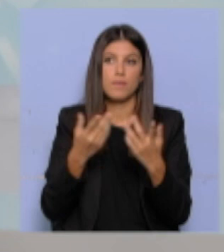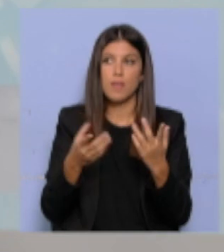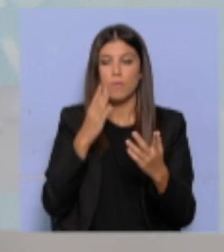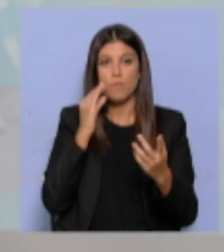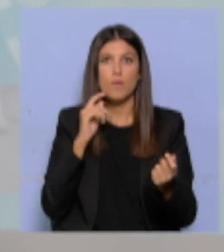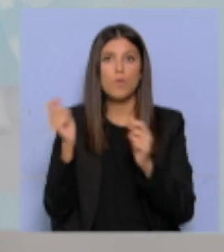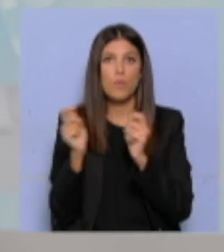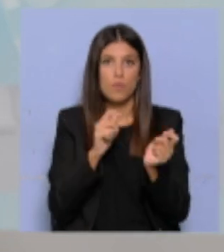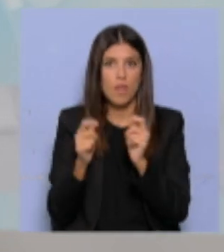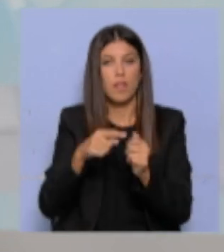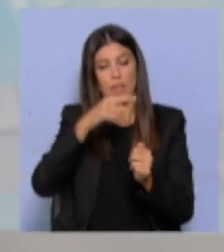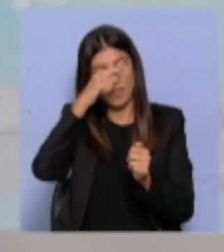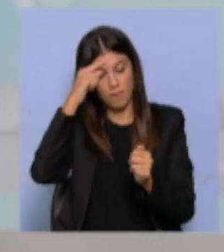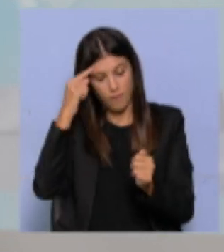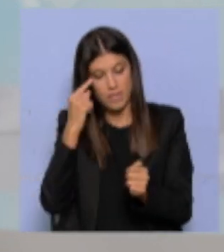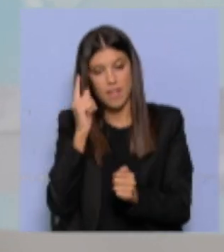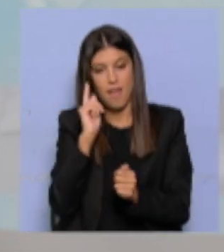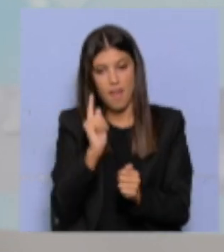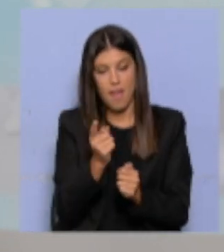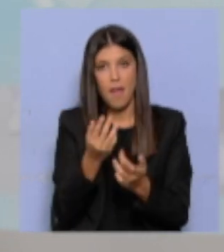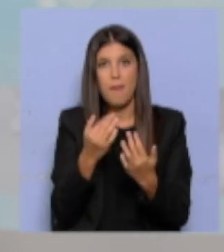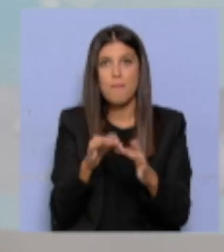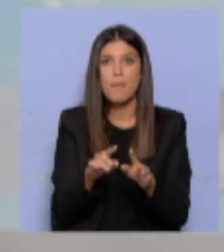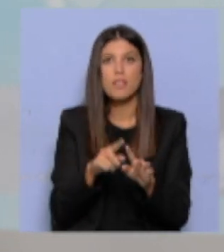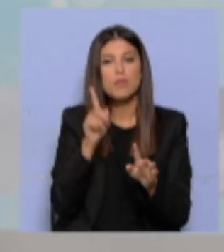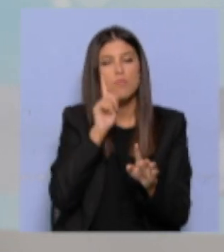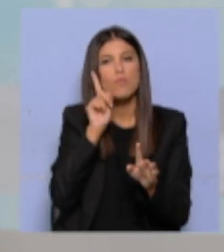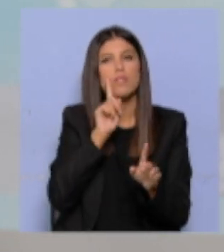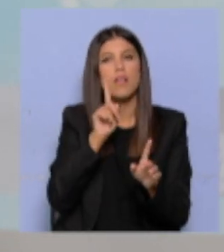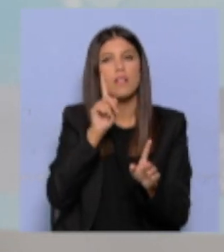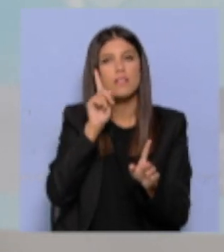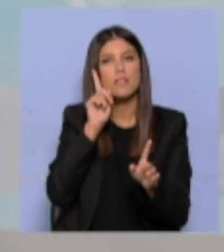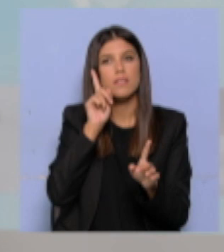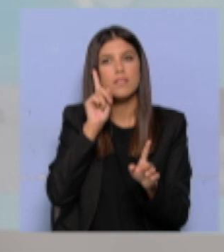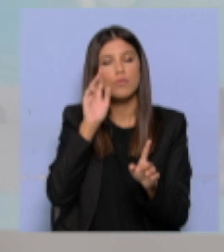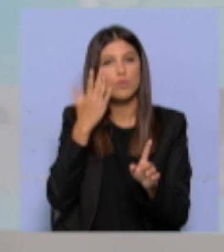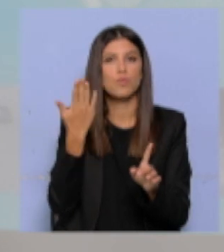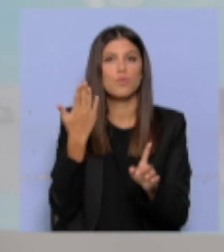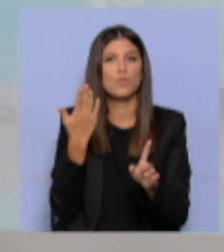muito difícil, mas incontornável. E claro que